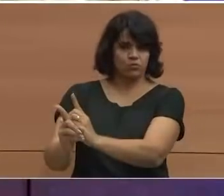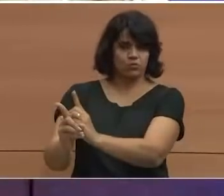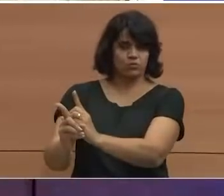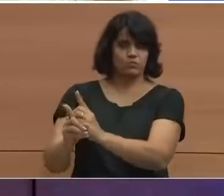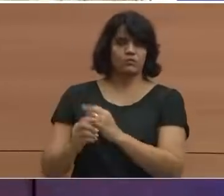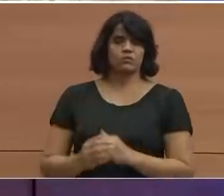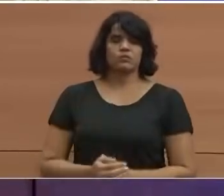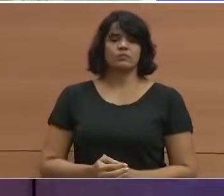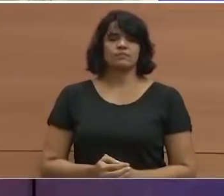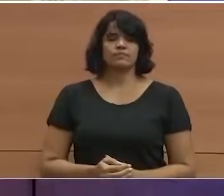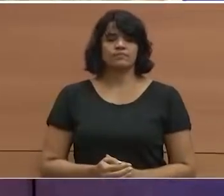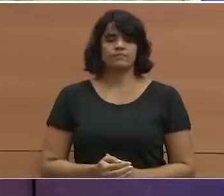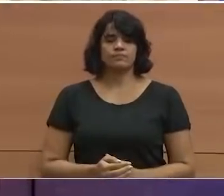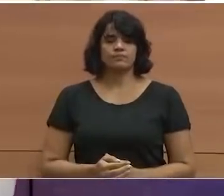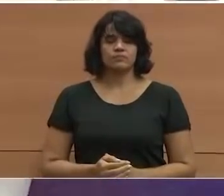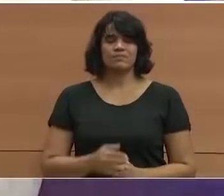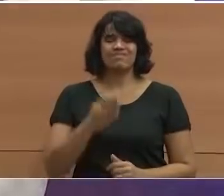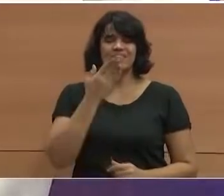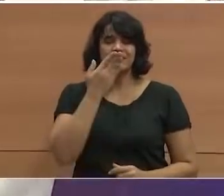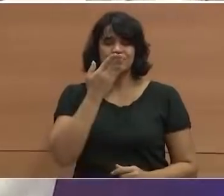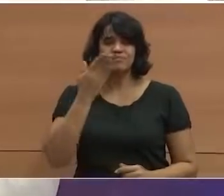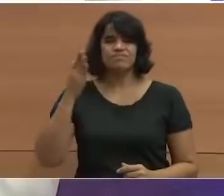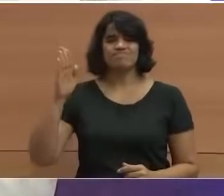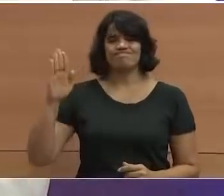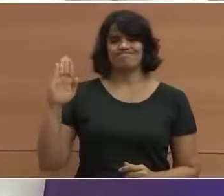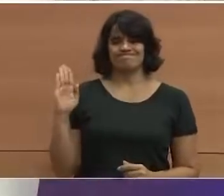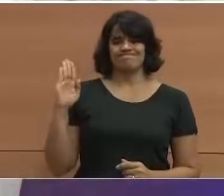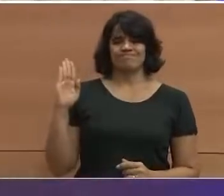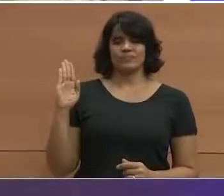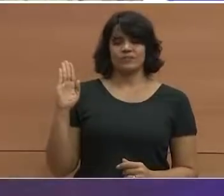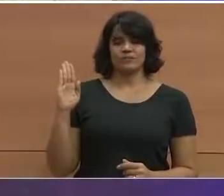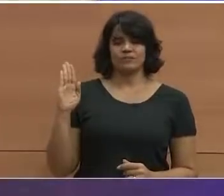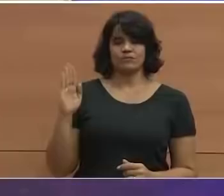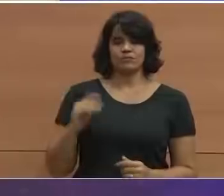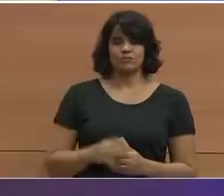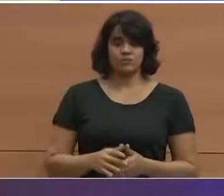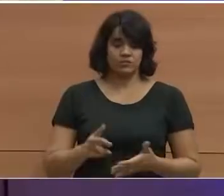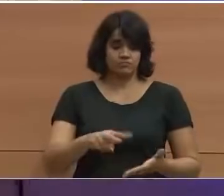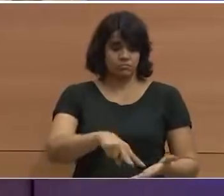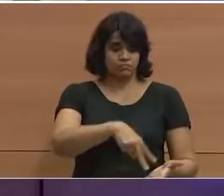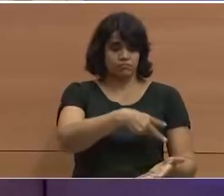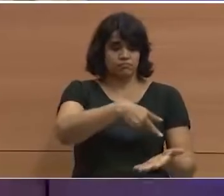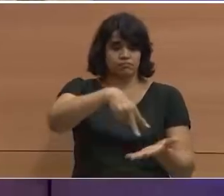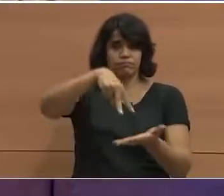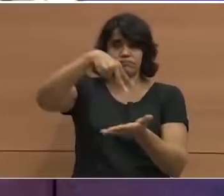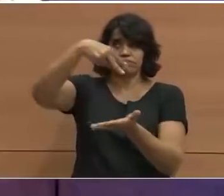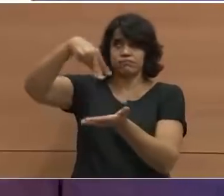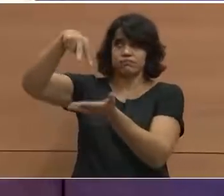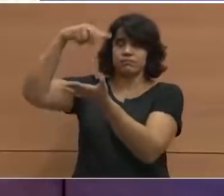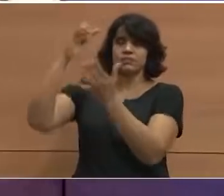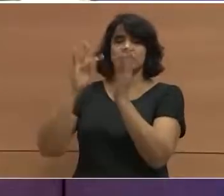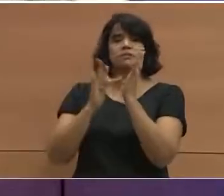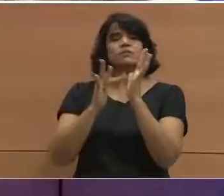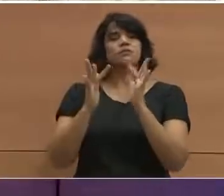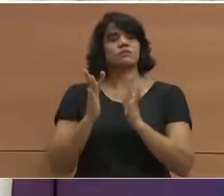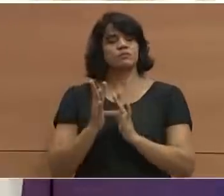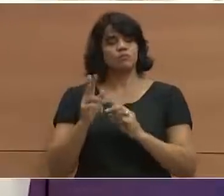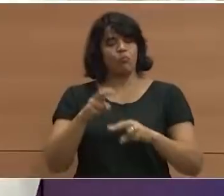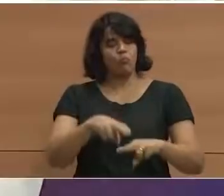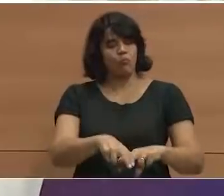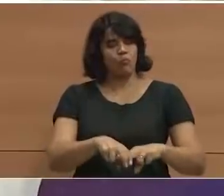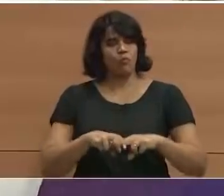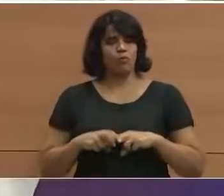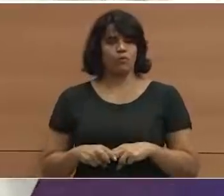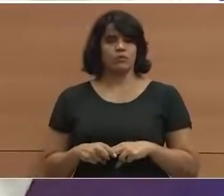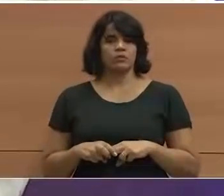incontestavelmente, são as testemunhas oculares da sua ressurreição. Por isso eles têm uma posição